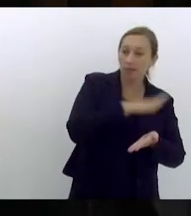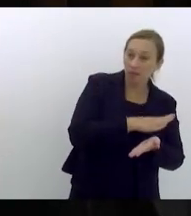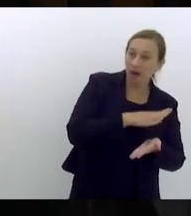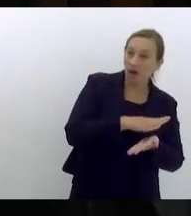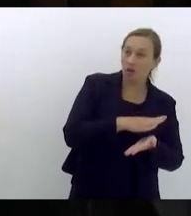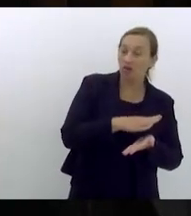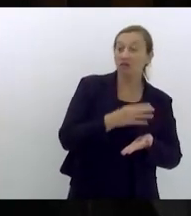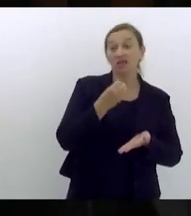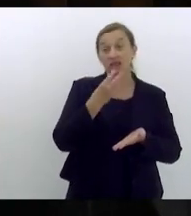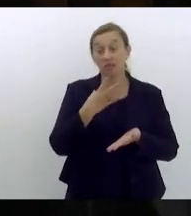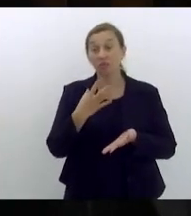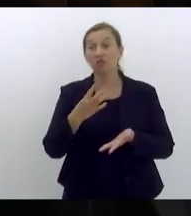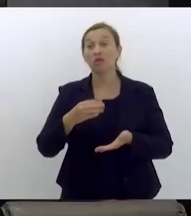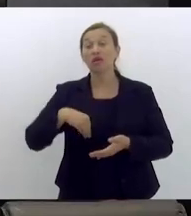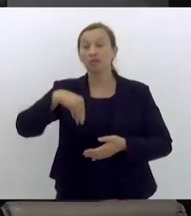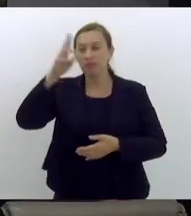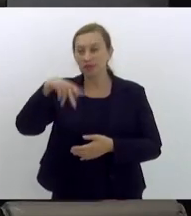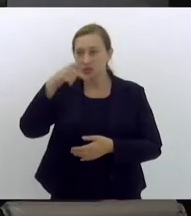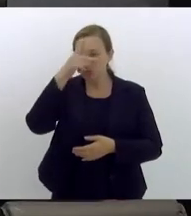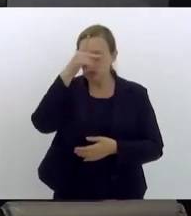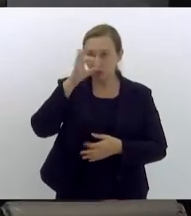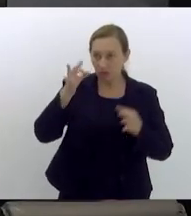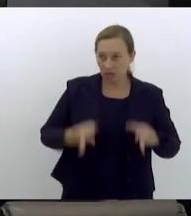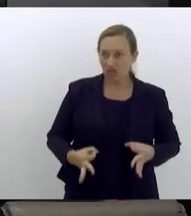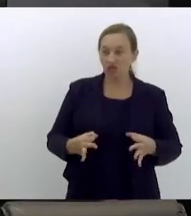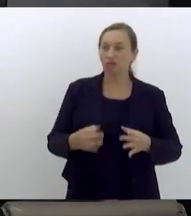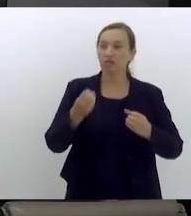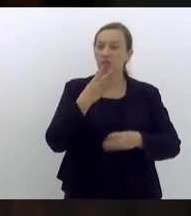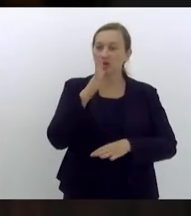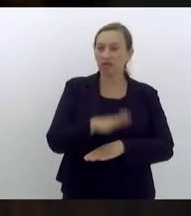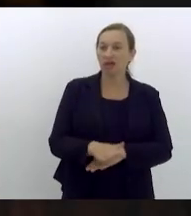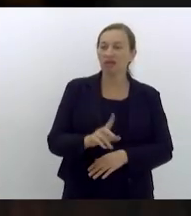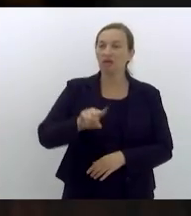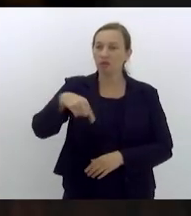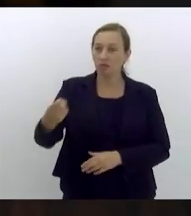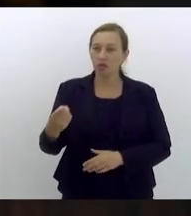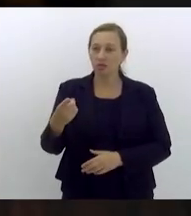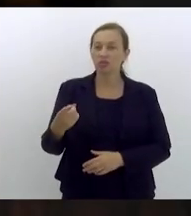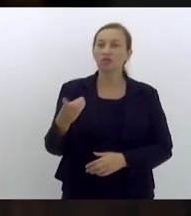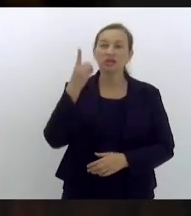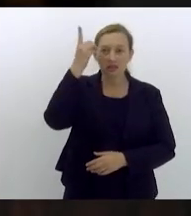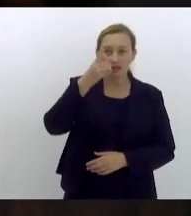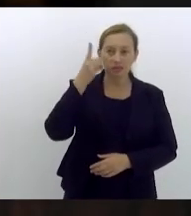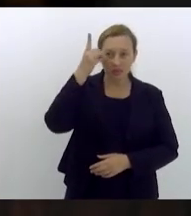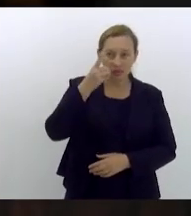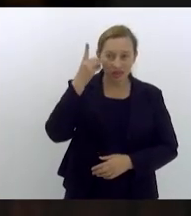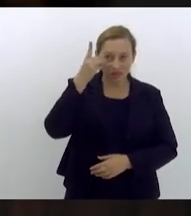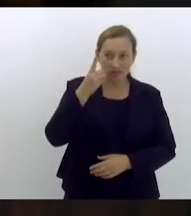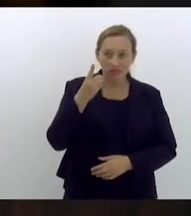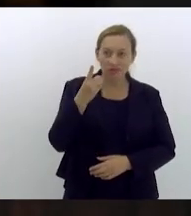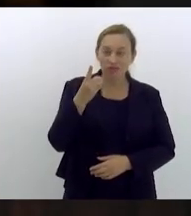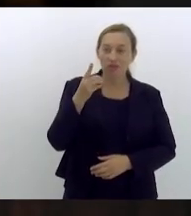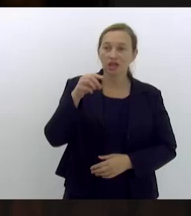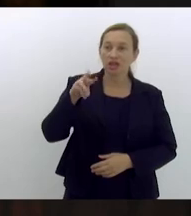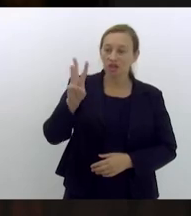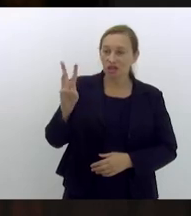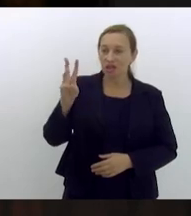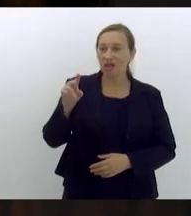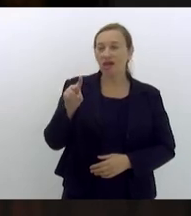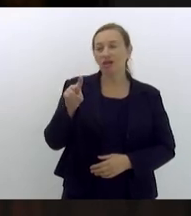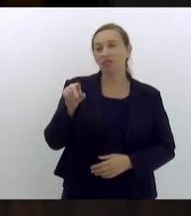boa tarde a todos e fiquem com Deus Deputado Nobre Deputado Yuri